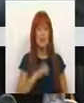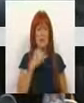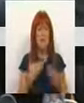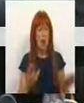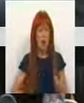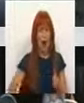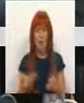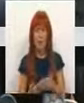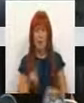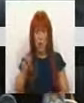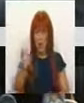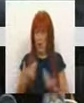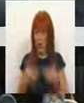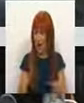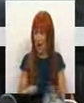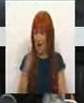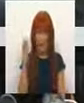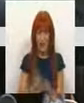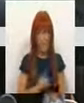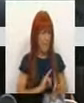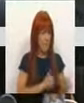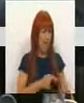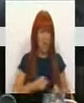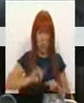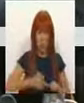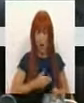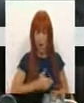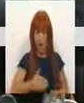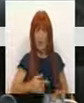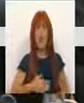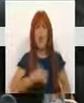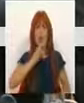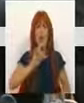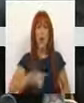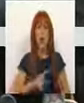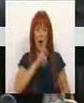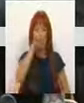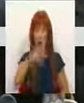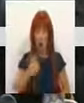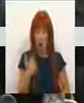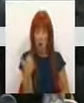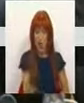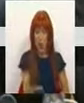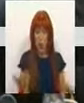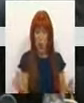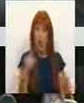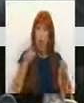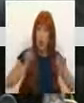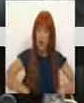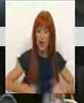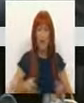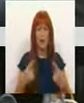abriram as candidaturas que deviam ter sido abertas até março deste ano. Isto significa que a resposta que nós temos, e hoje, mais uma